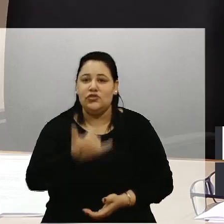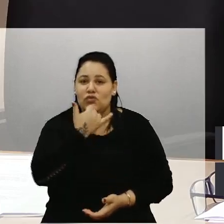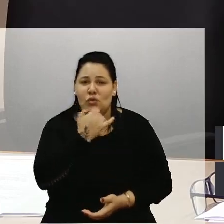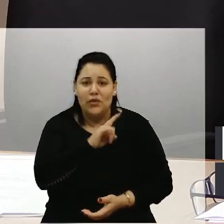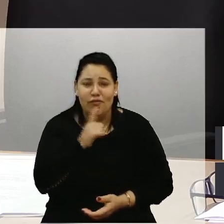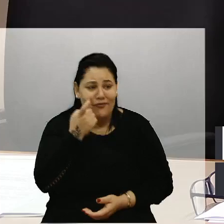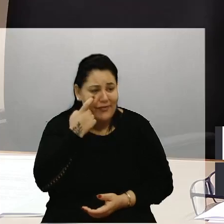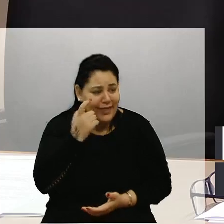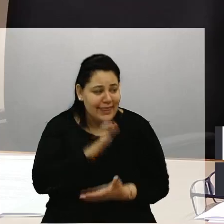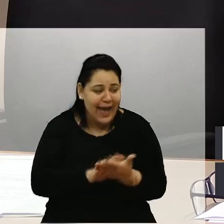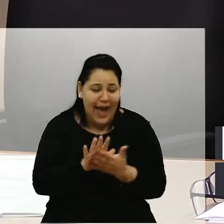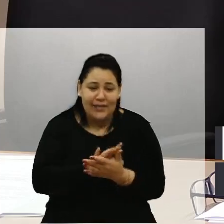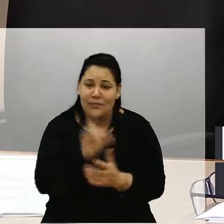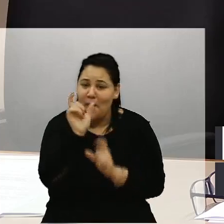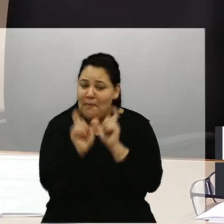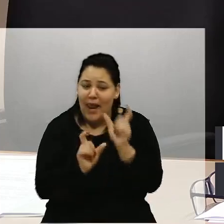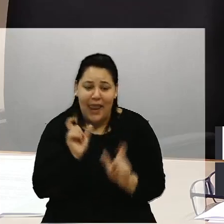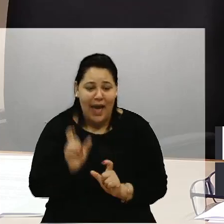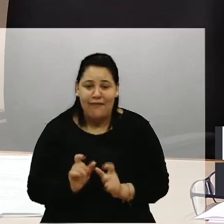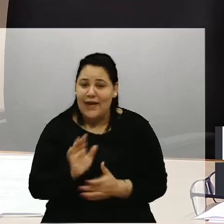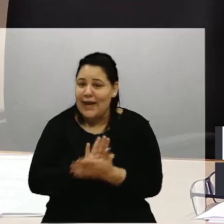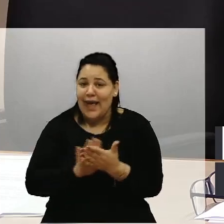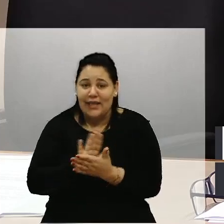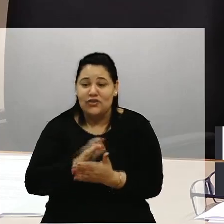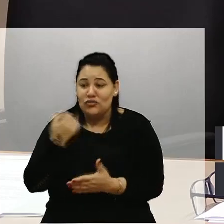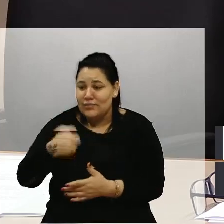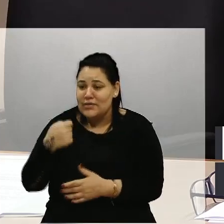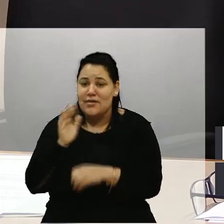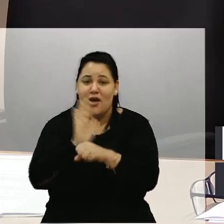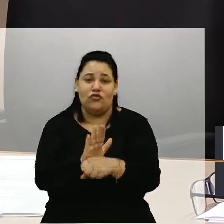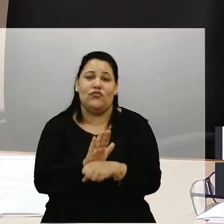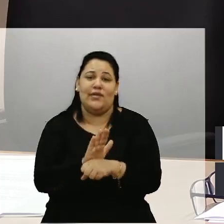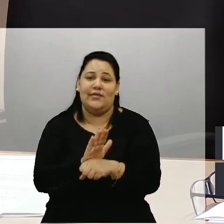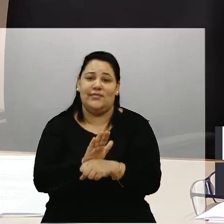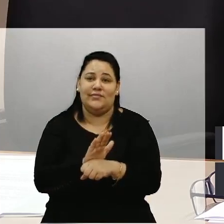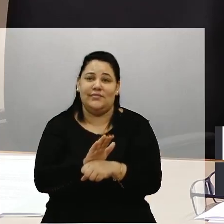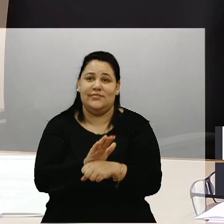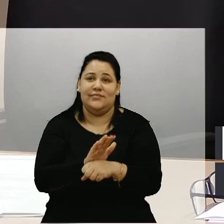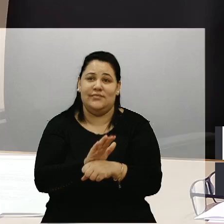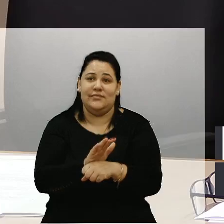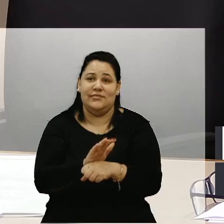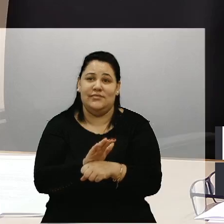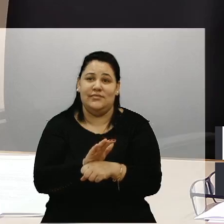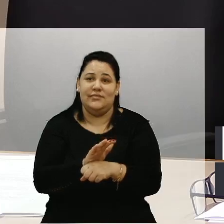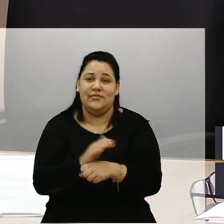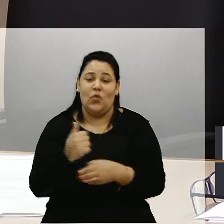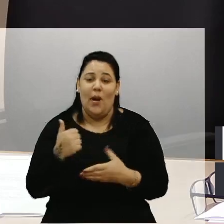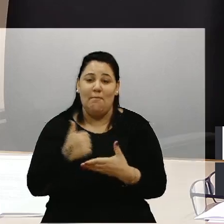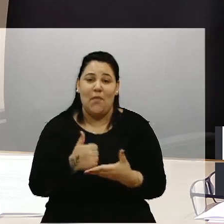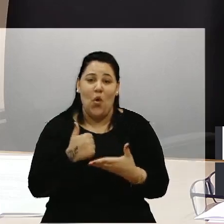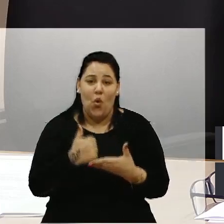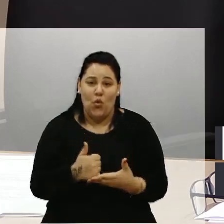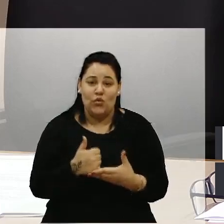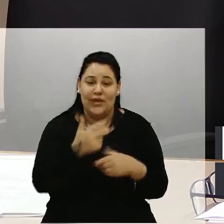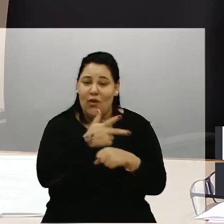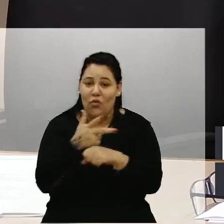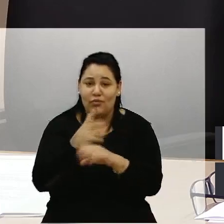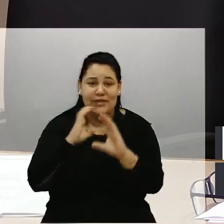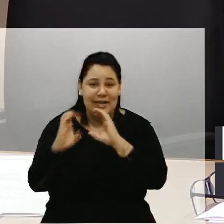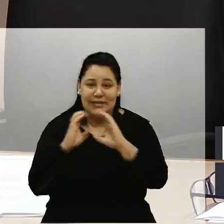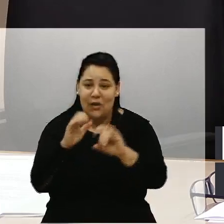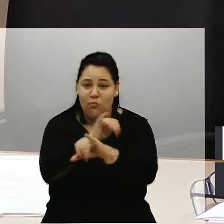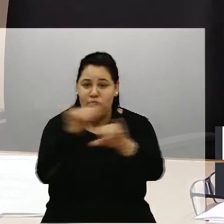uma palavrinha aqui, nós precisamos de ajuda. O apoio da imprensa é